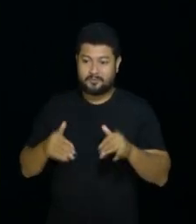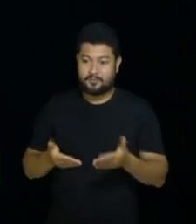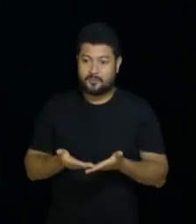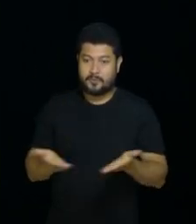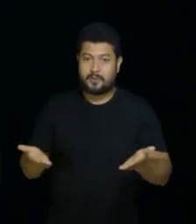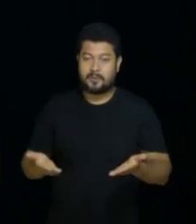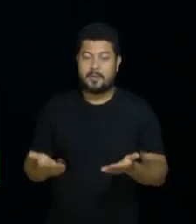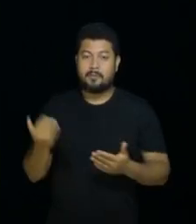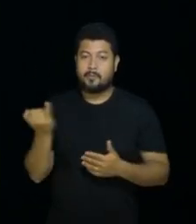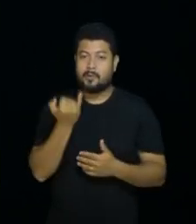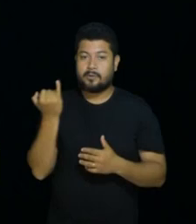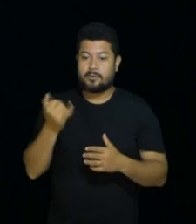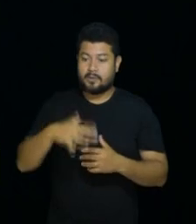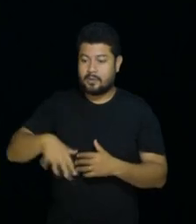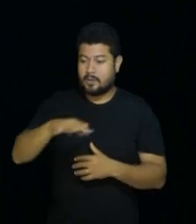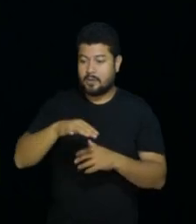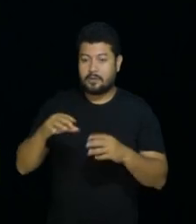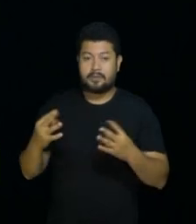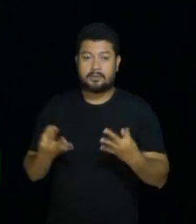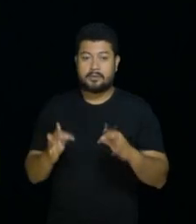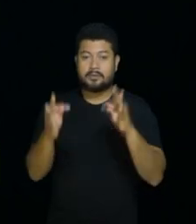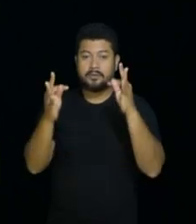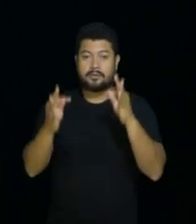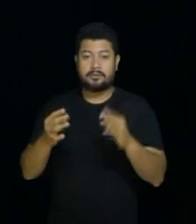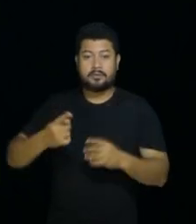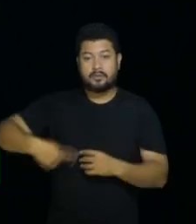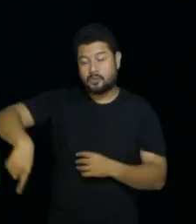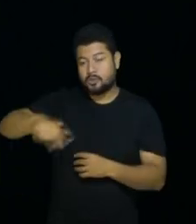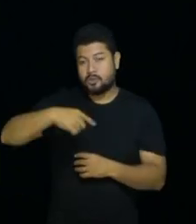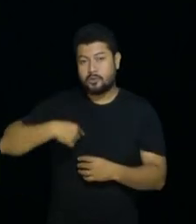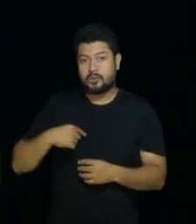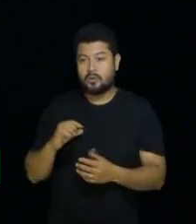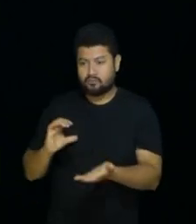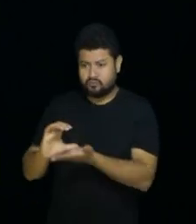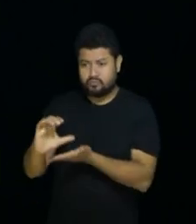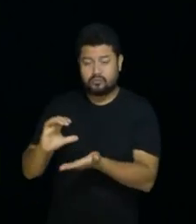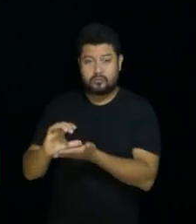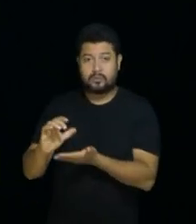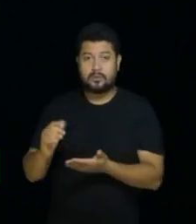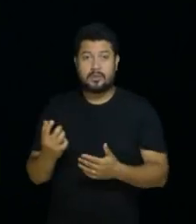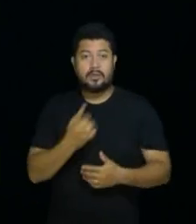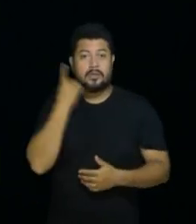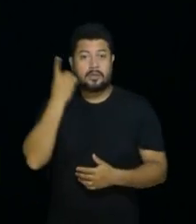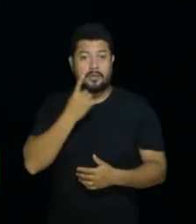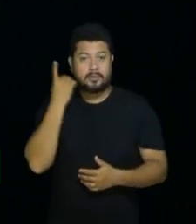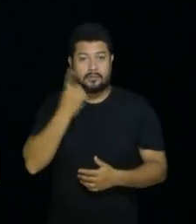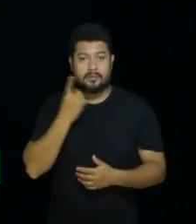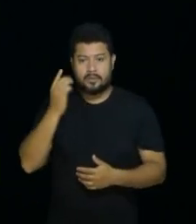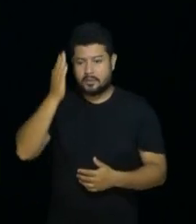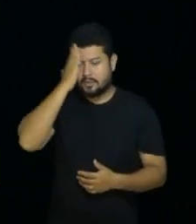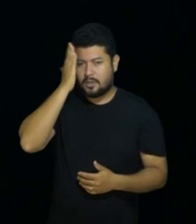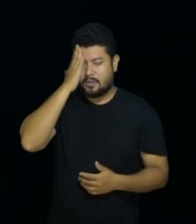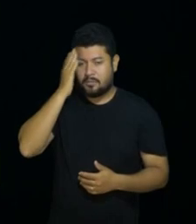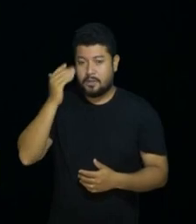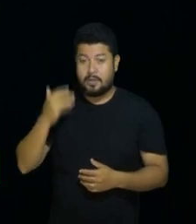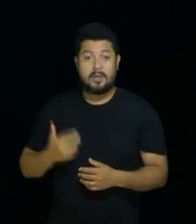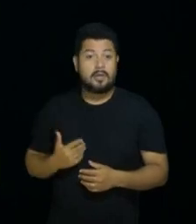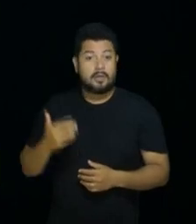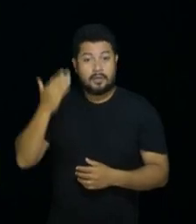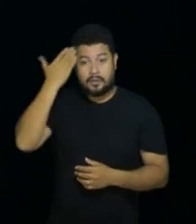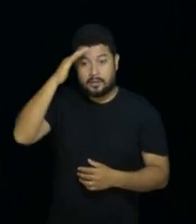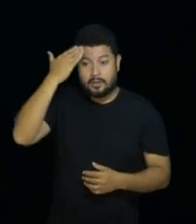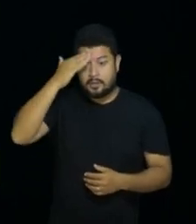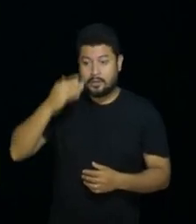tecnologia. Que todos nós investamos em tecnologia, que os nossos deputados tenham conhecimento do que nós fazemos em relação à